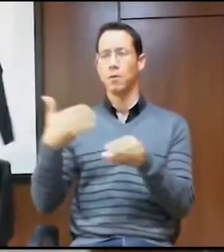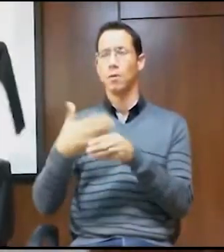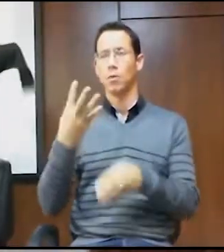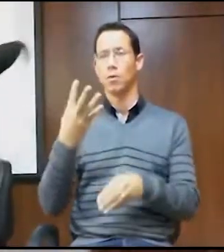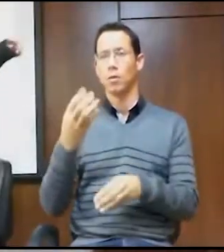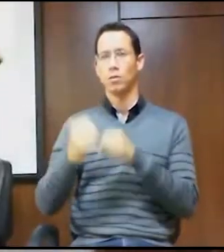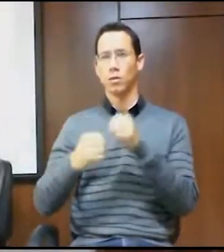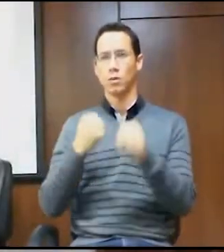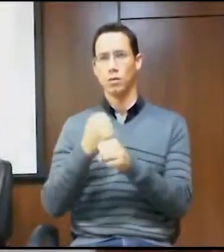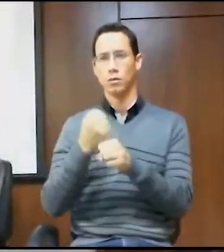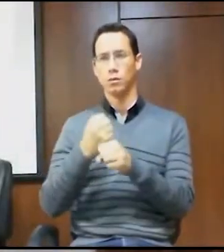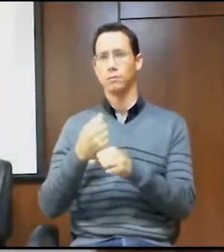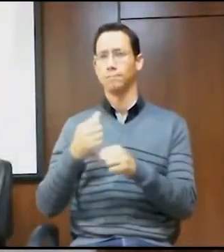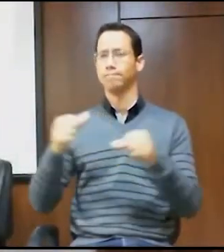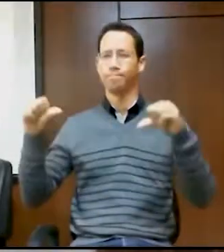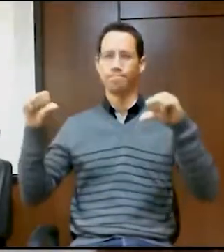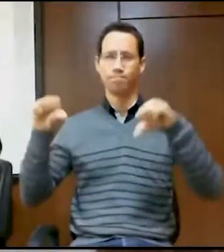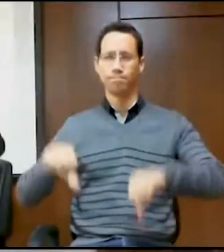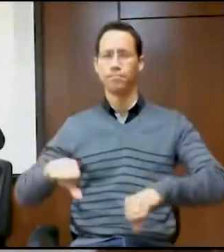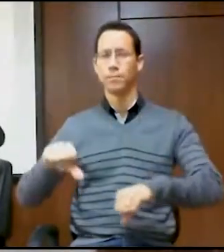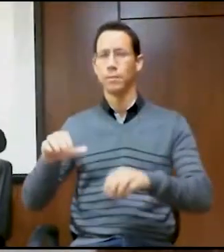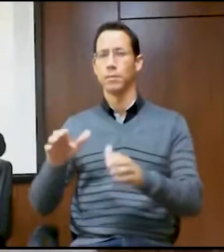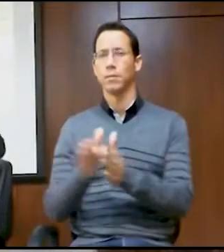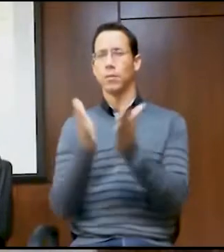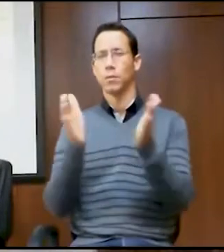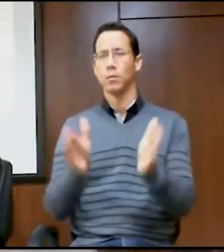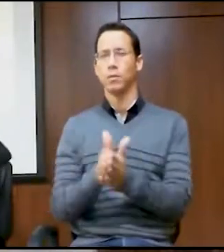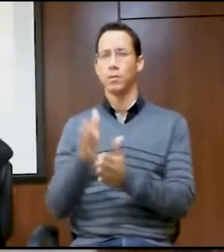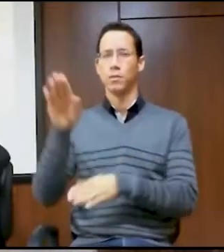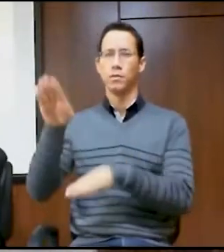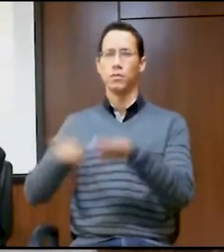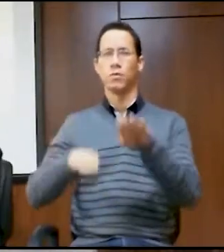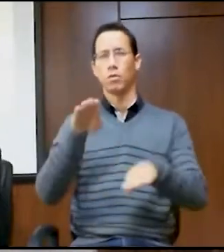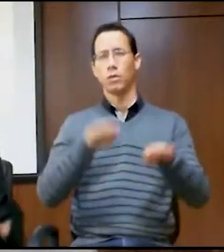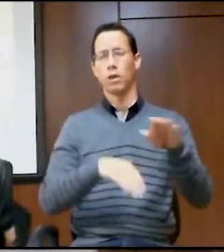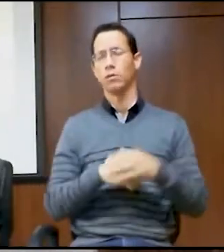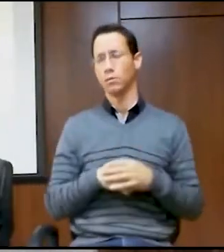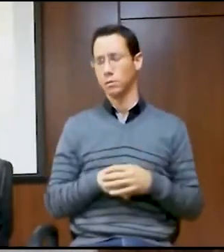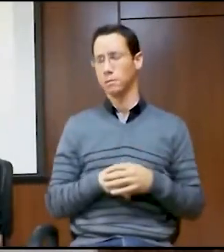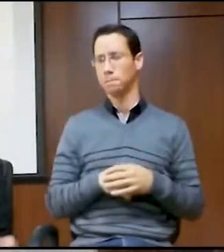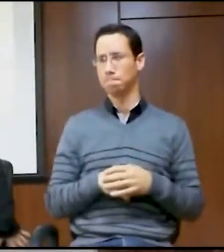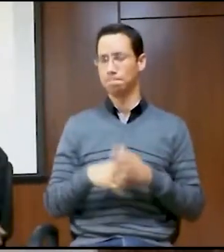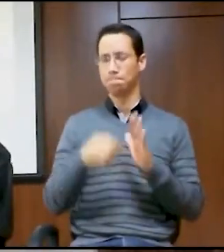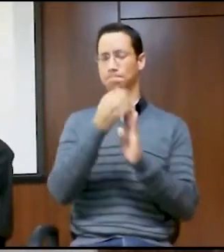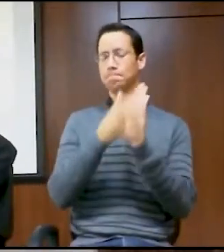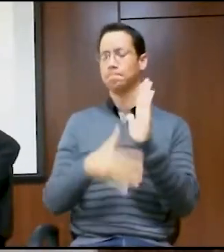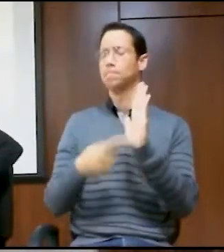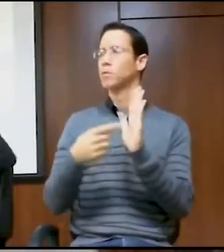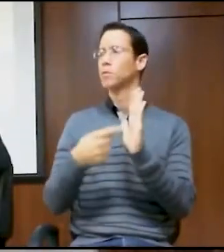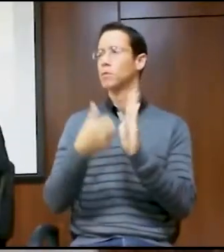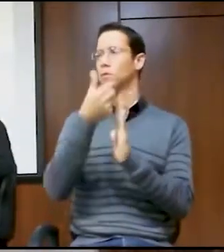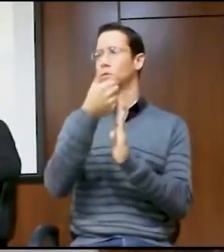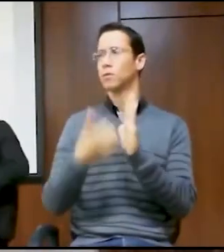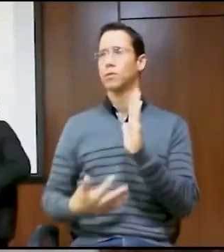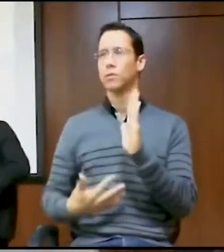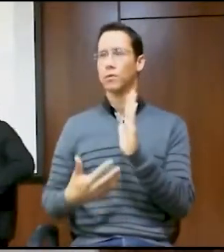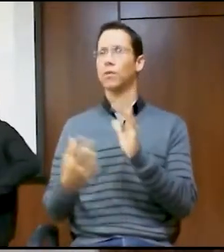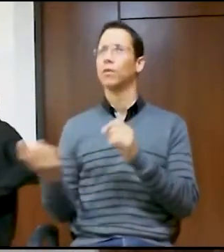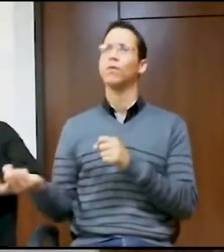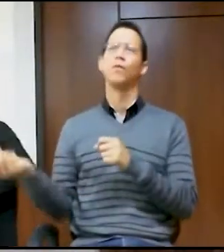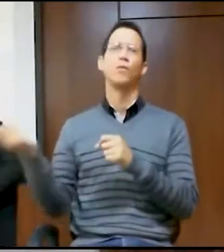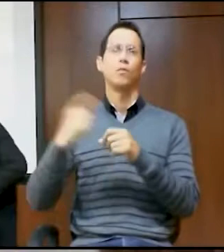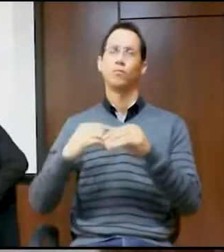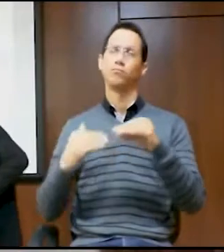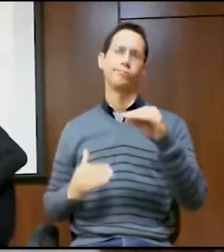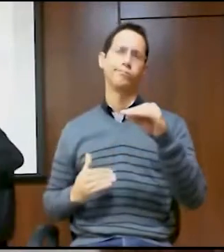aprofundamento da pobreza e da desigualdade, né? Então eles dizem nessa pesquisa, né, que a pobreza ela voltou aos níveis